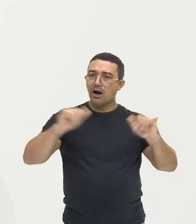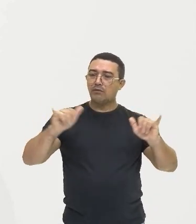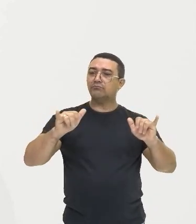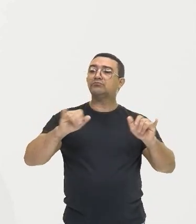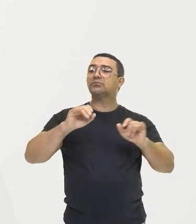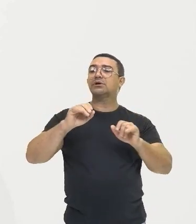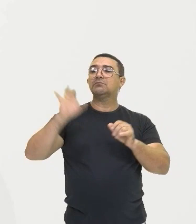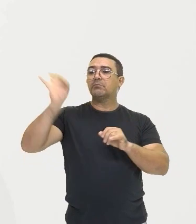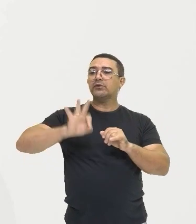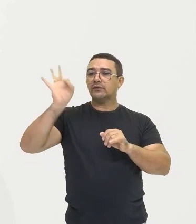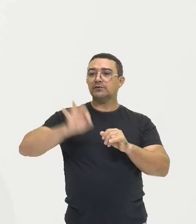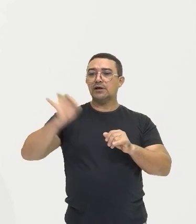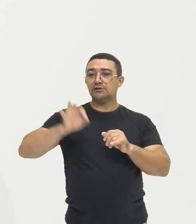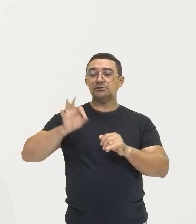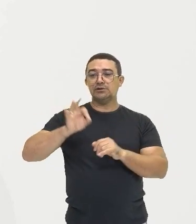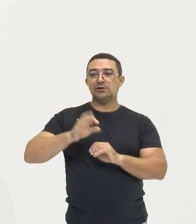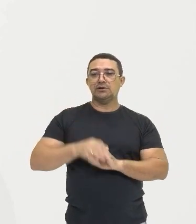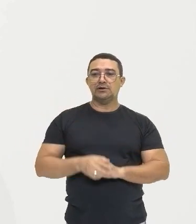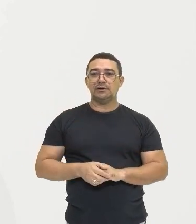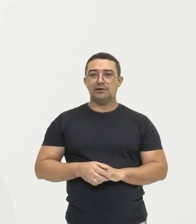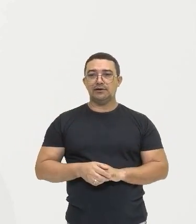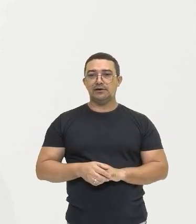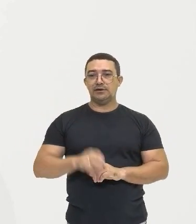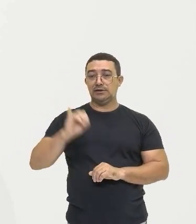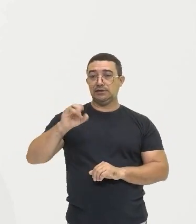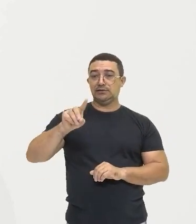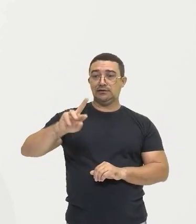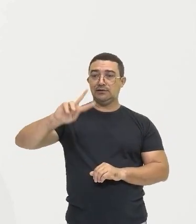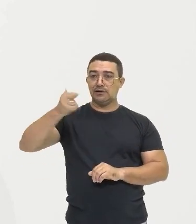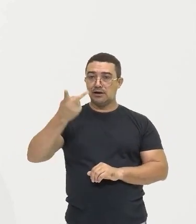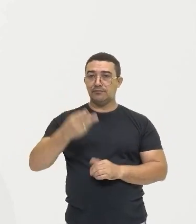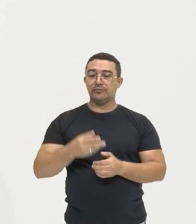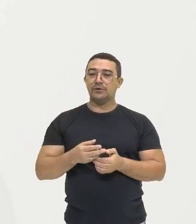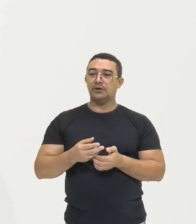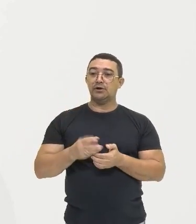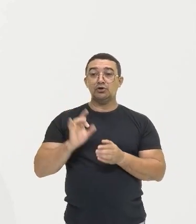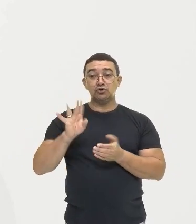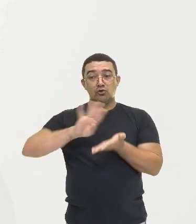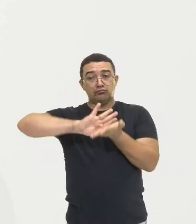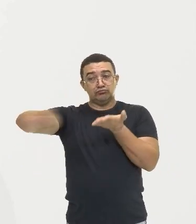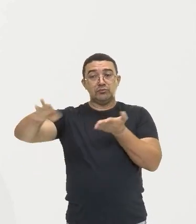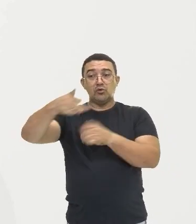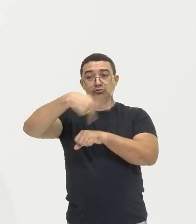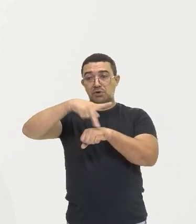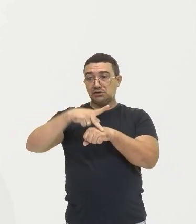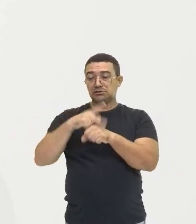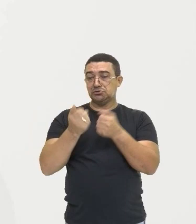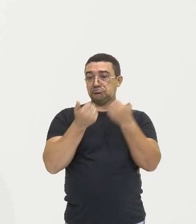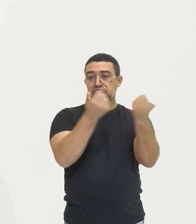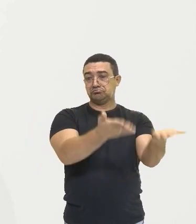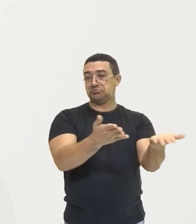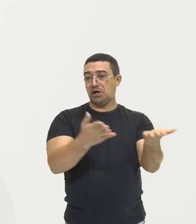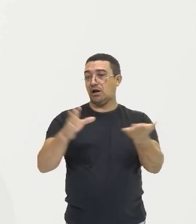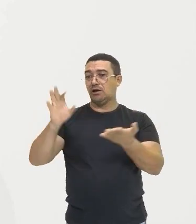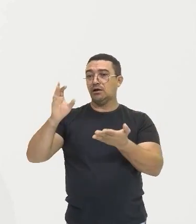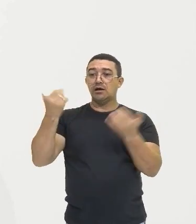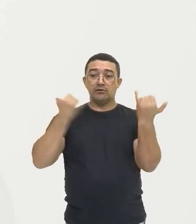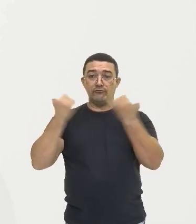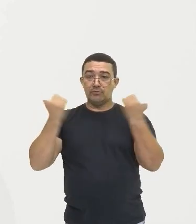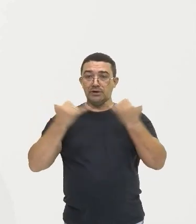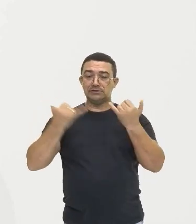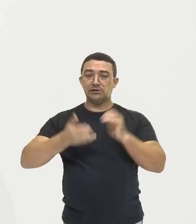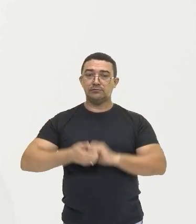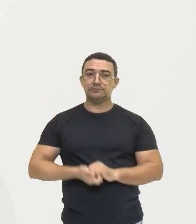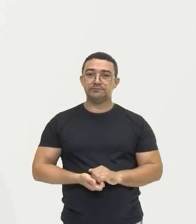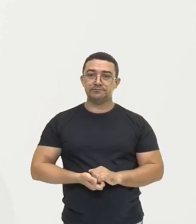certo? Excluindo apenas aqueles países que não disponibilizam os dados, tá bom? E aqui eu trouxe para